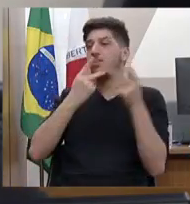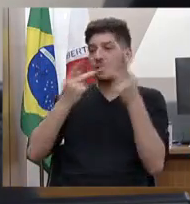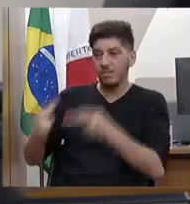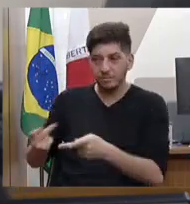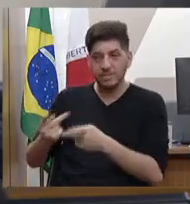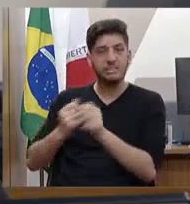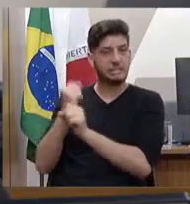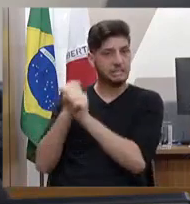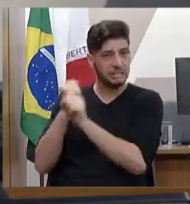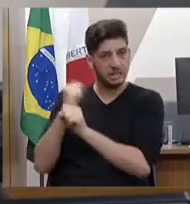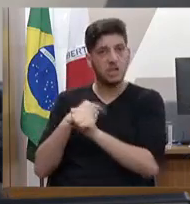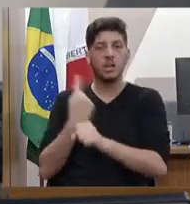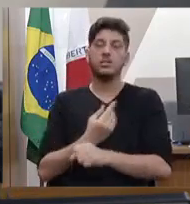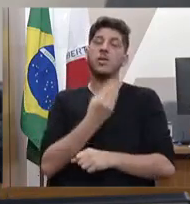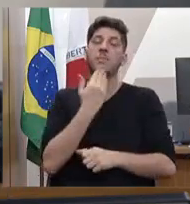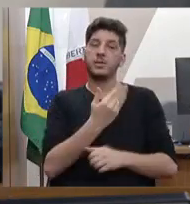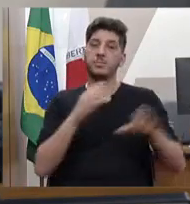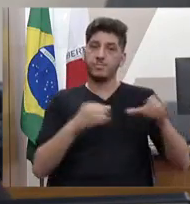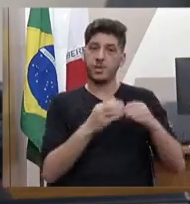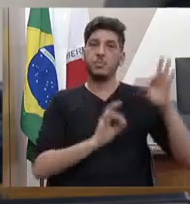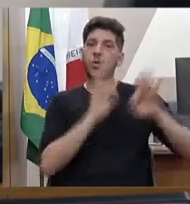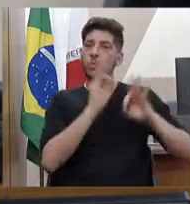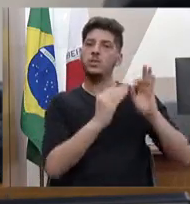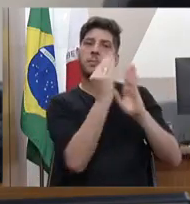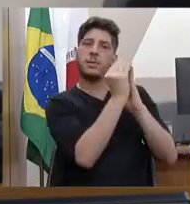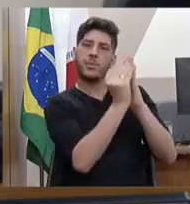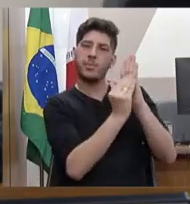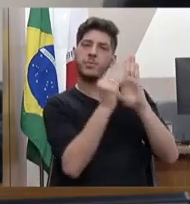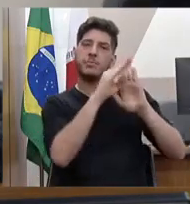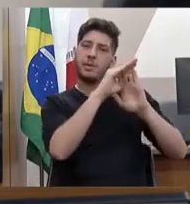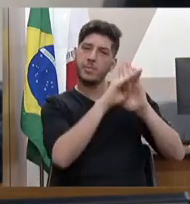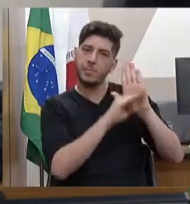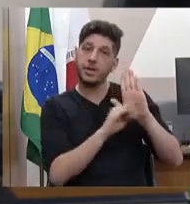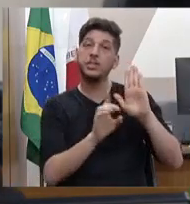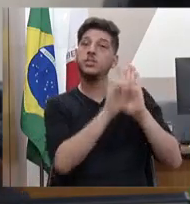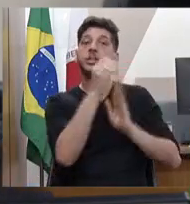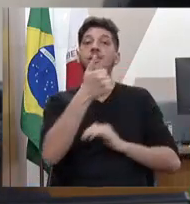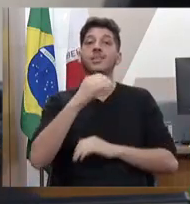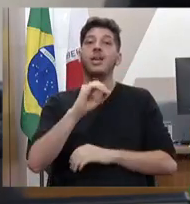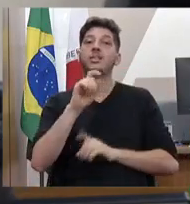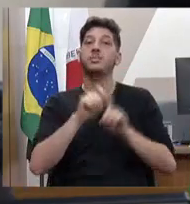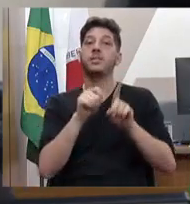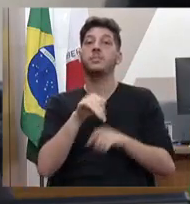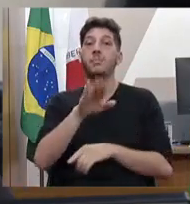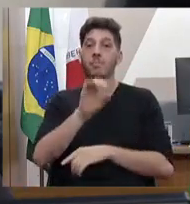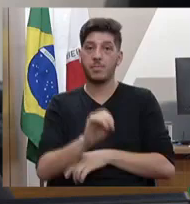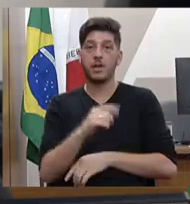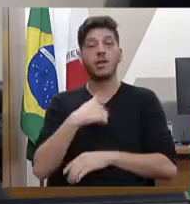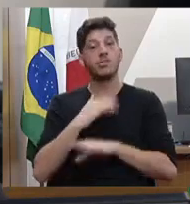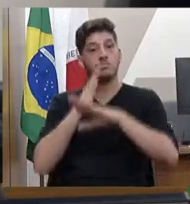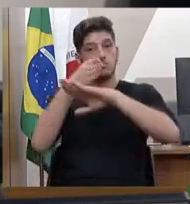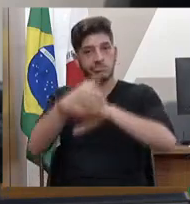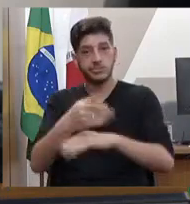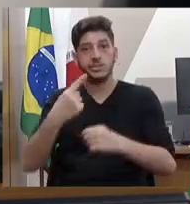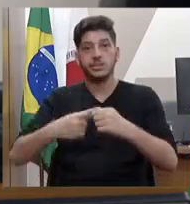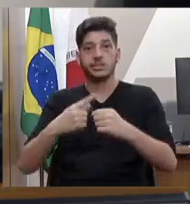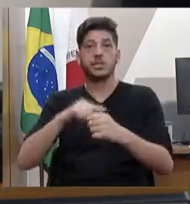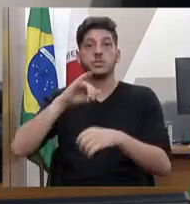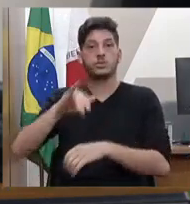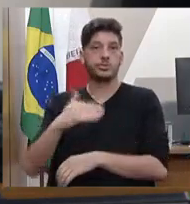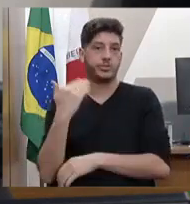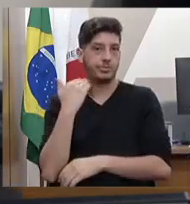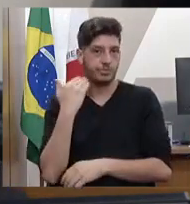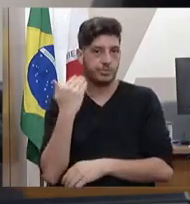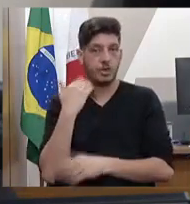nós estamos planejando uma agenda já falei com o Betão dia 10 de Maio eu vou estar em Juiz de Fora quero a presença dele comigo